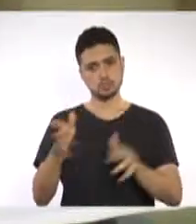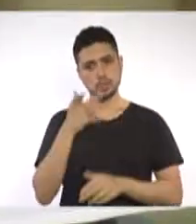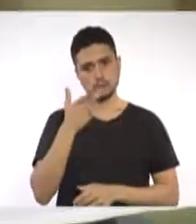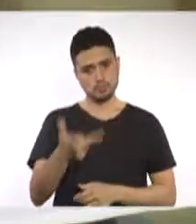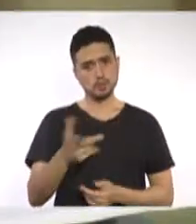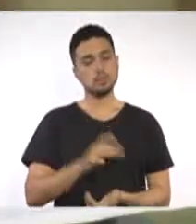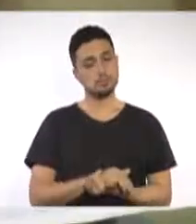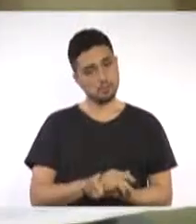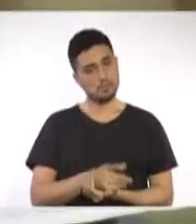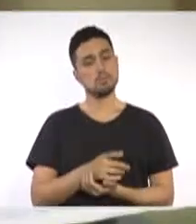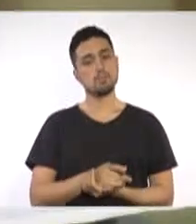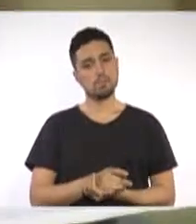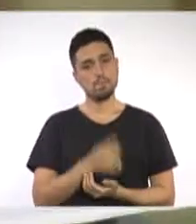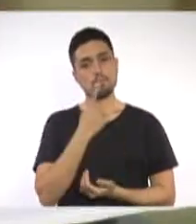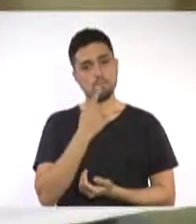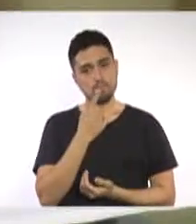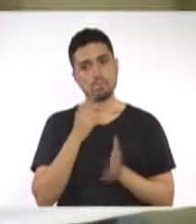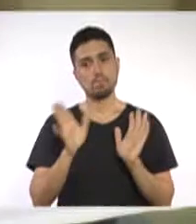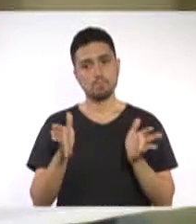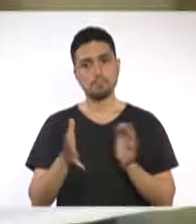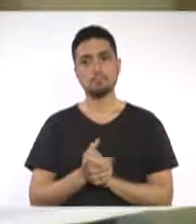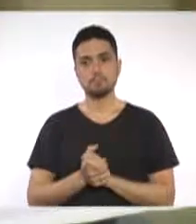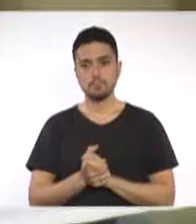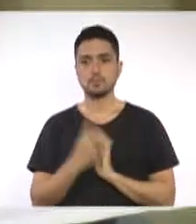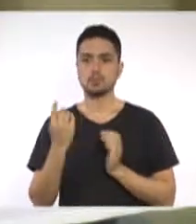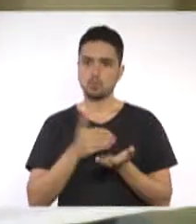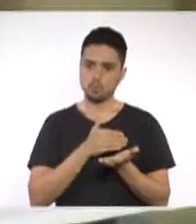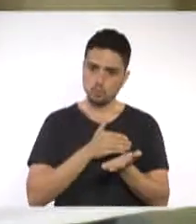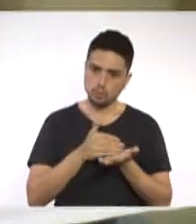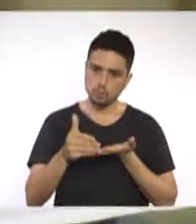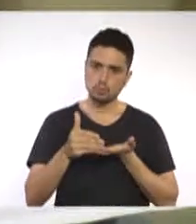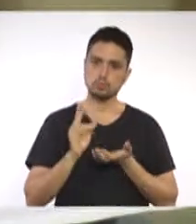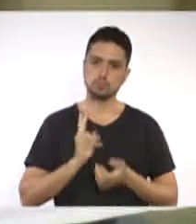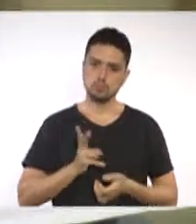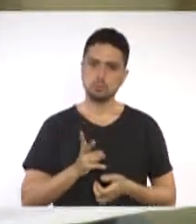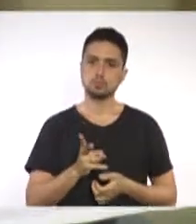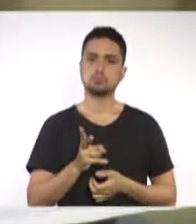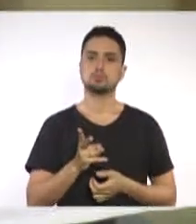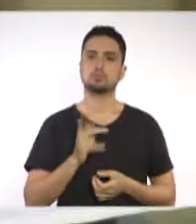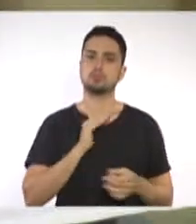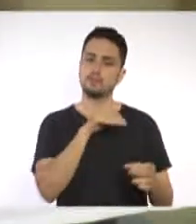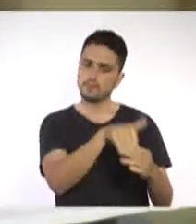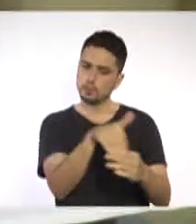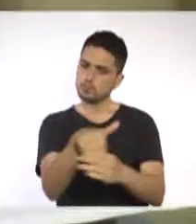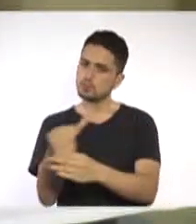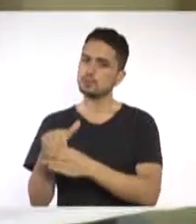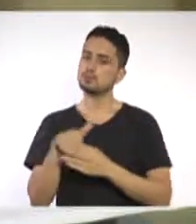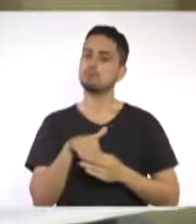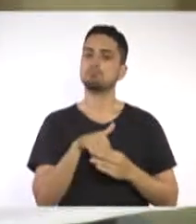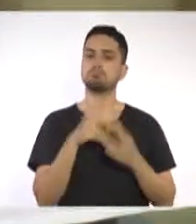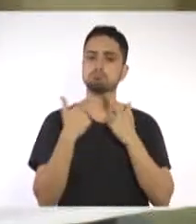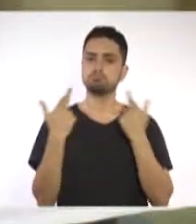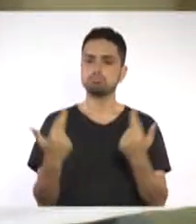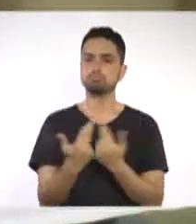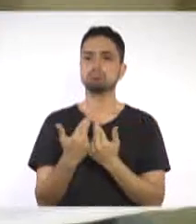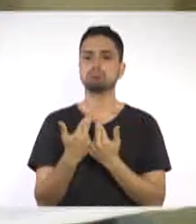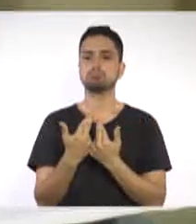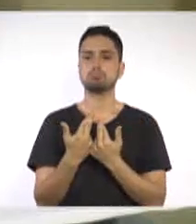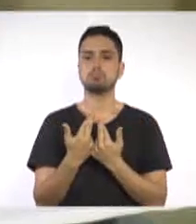Então, nós vamos continuar e vamos botar em votação, de forma como eu